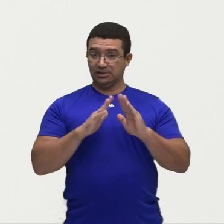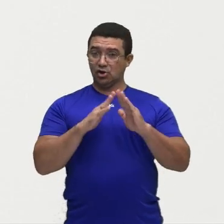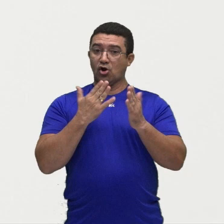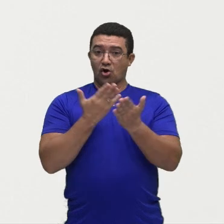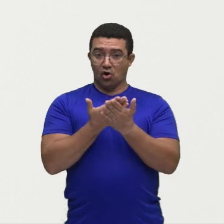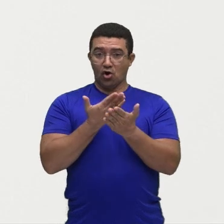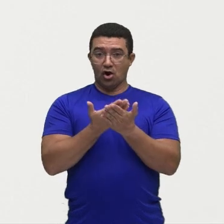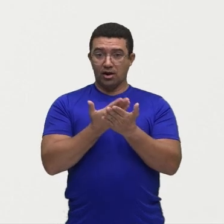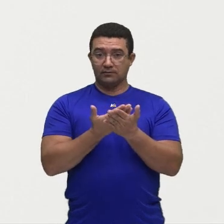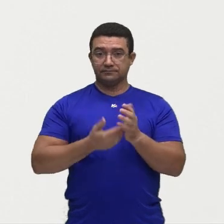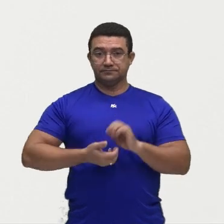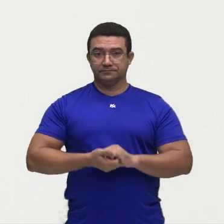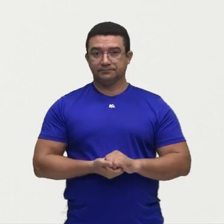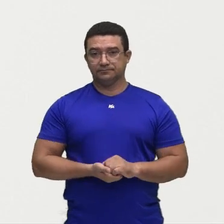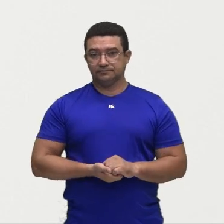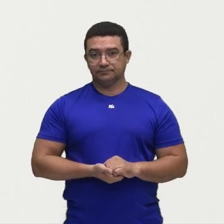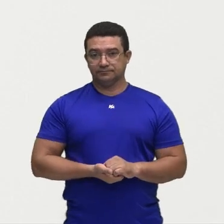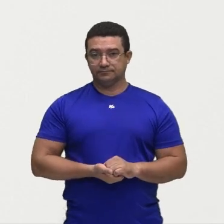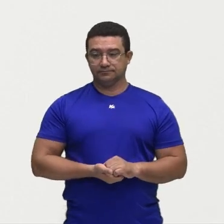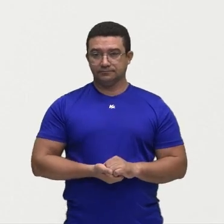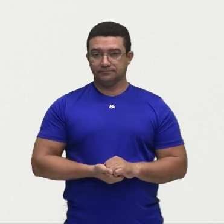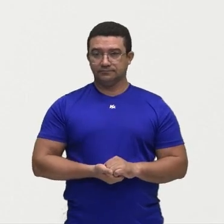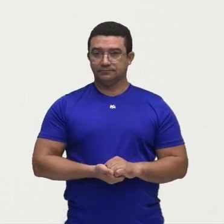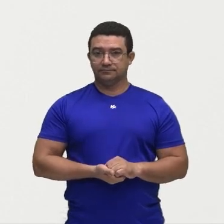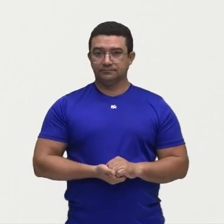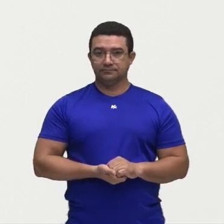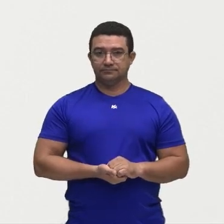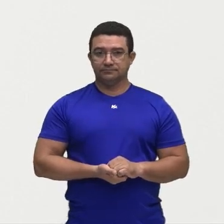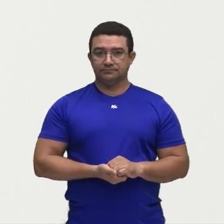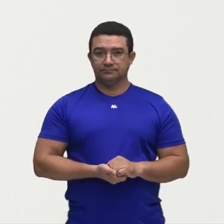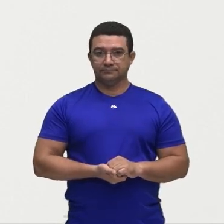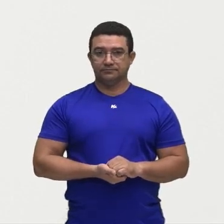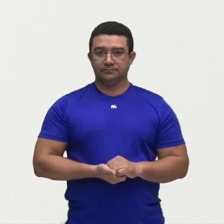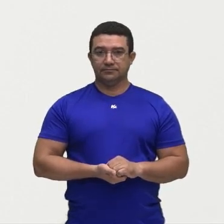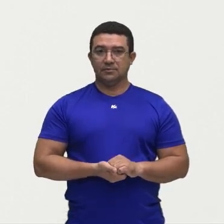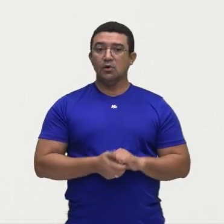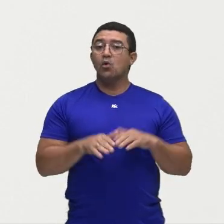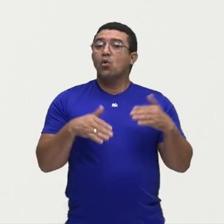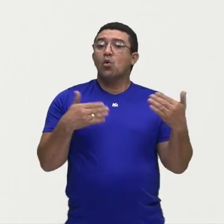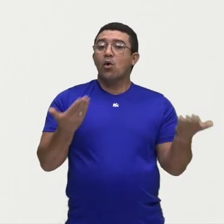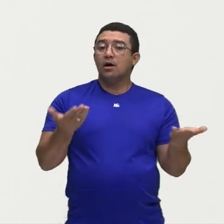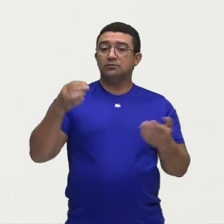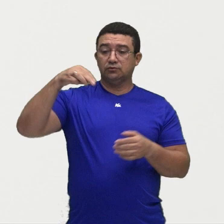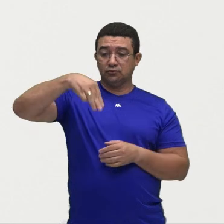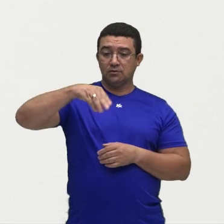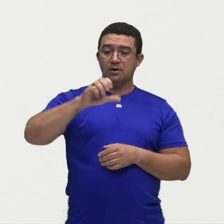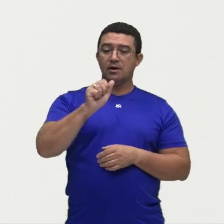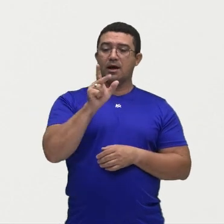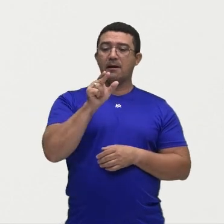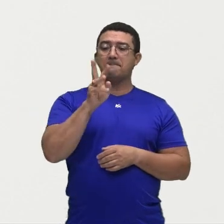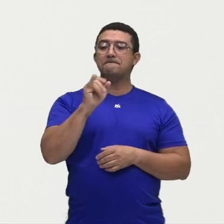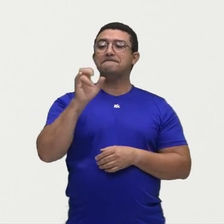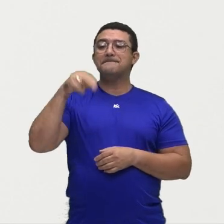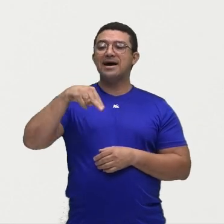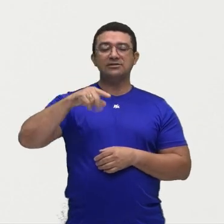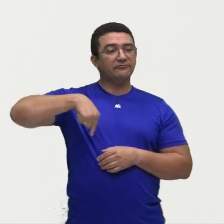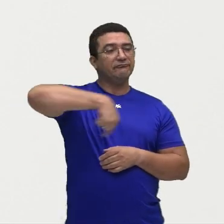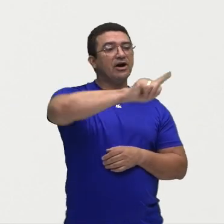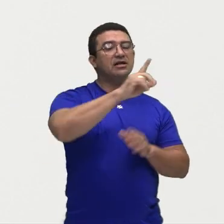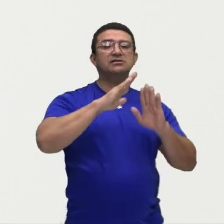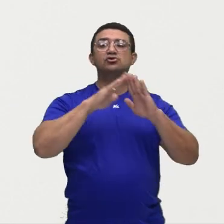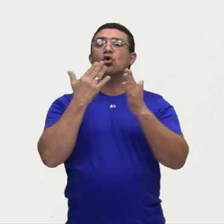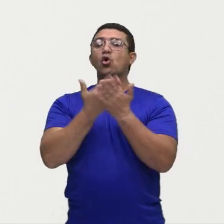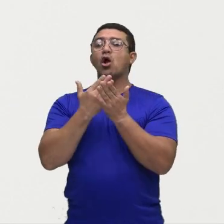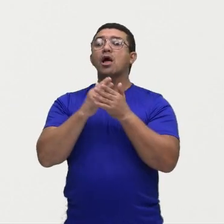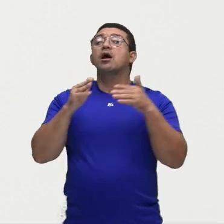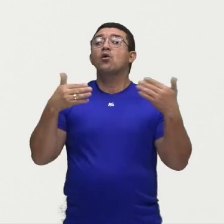pergunta When does Martin go to school? Quando é que o Martin vai para onde? Para a escola, que é o